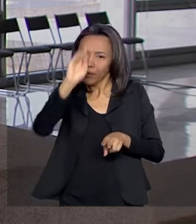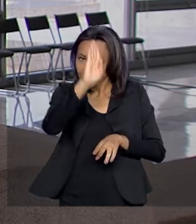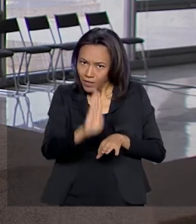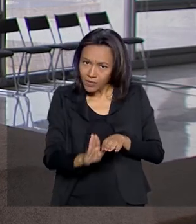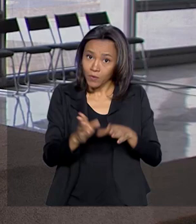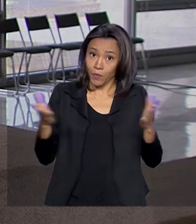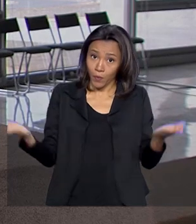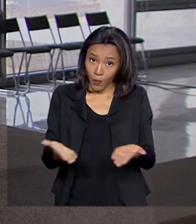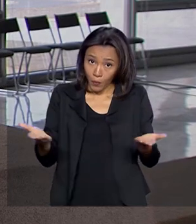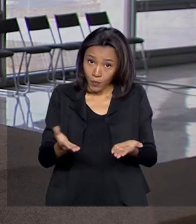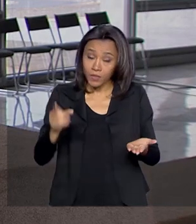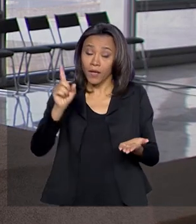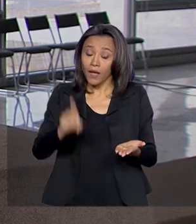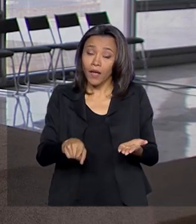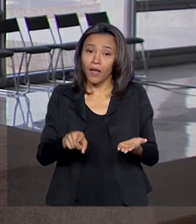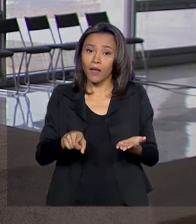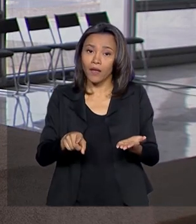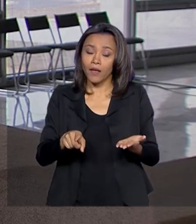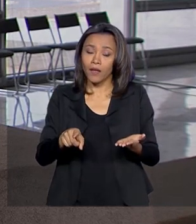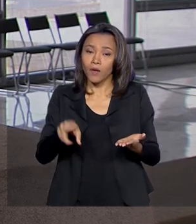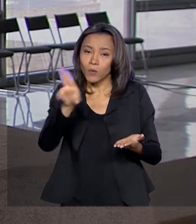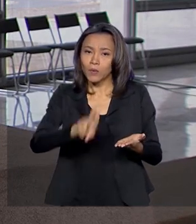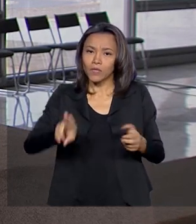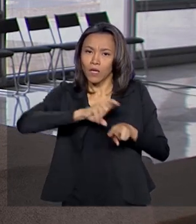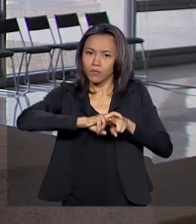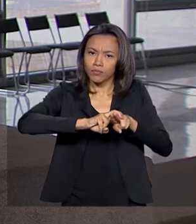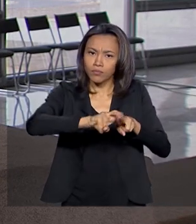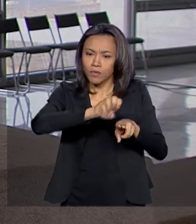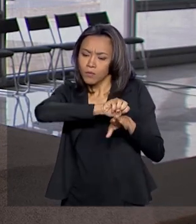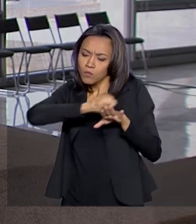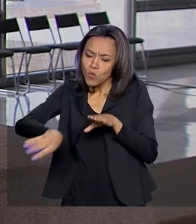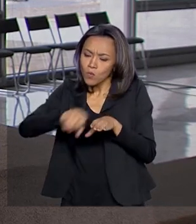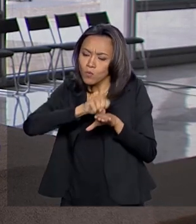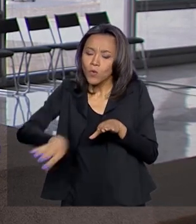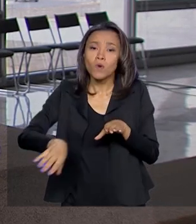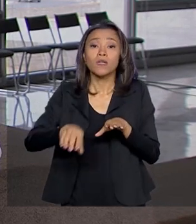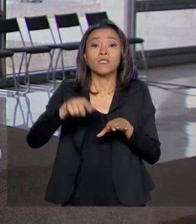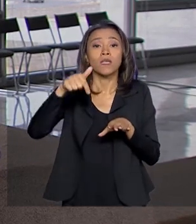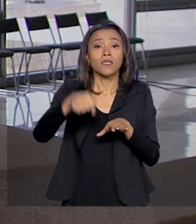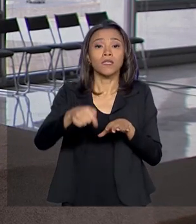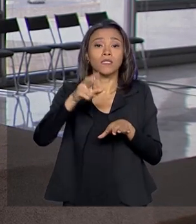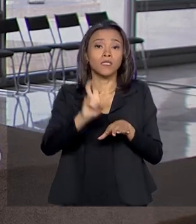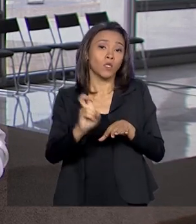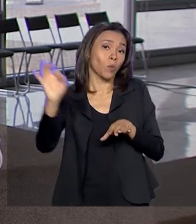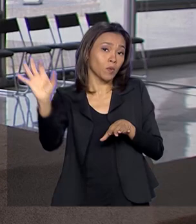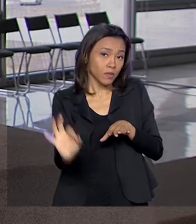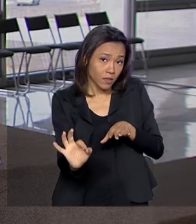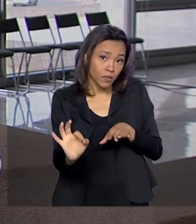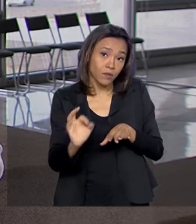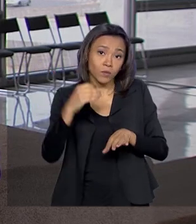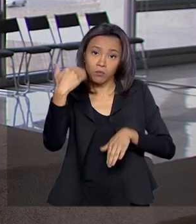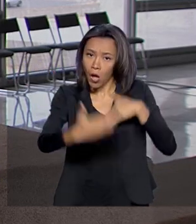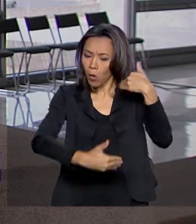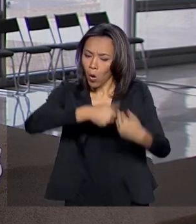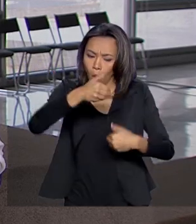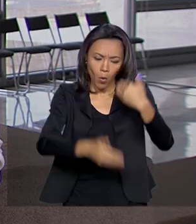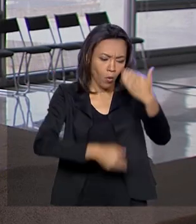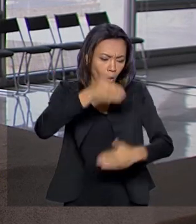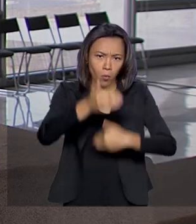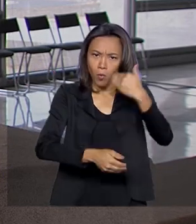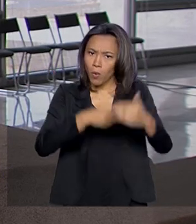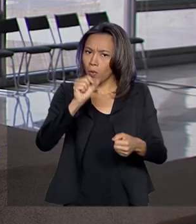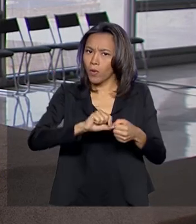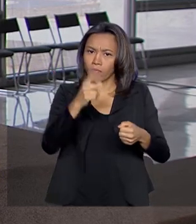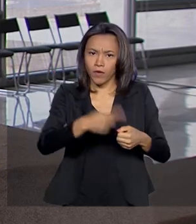rodoviária é usada para o escoamento de 75% da produção brasileira. E a ideia é mudar essa